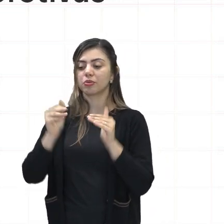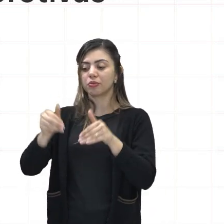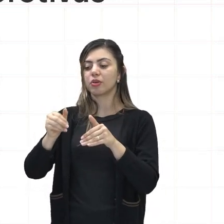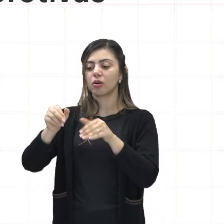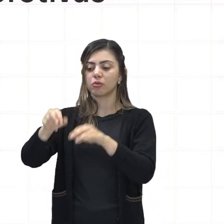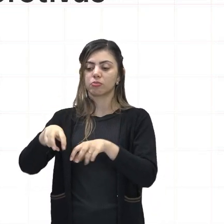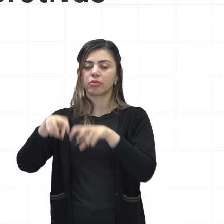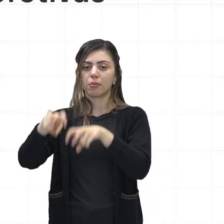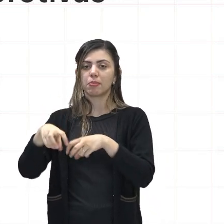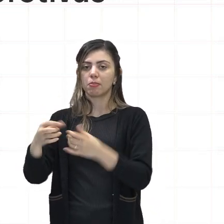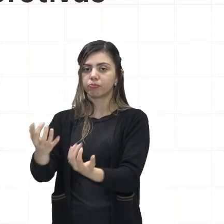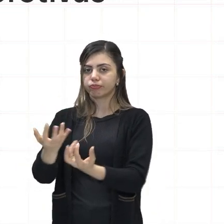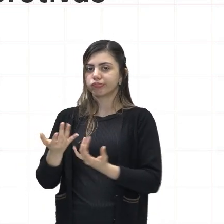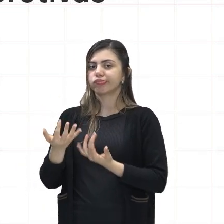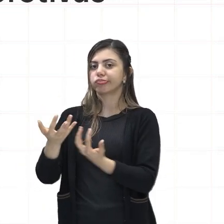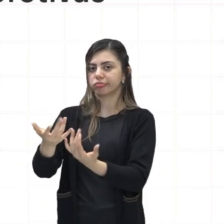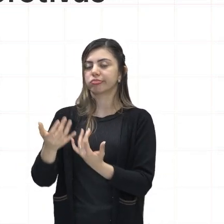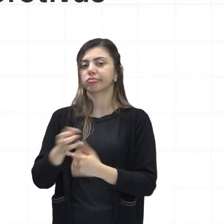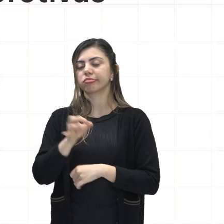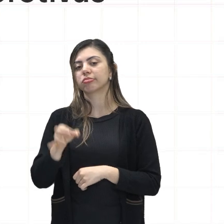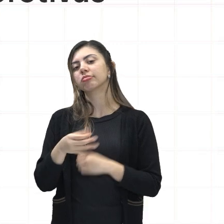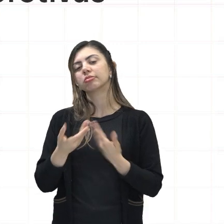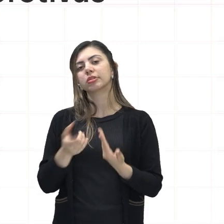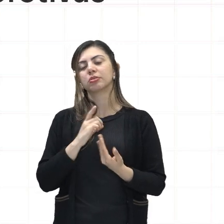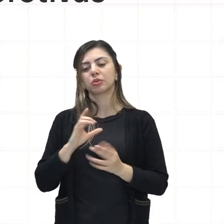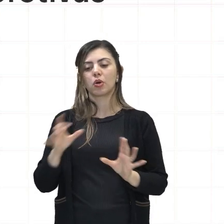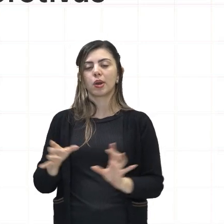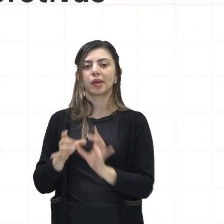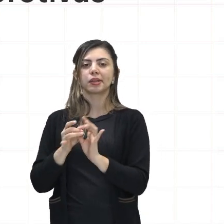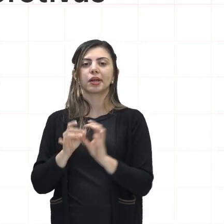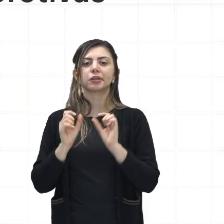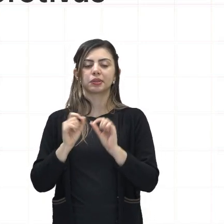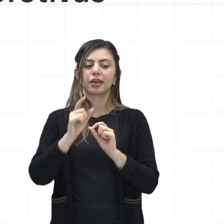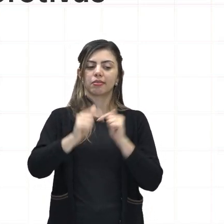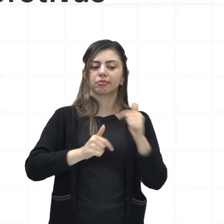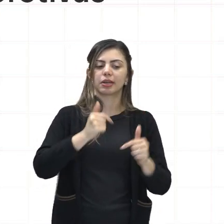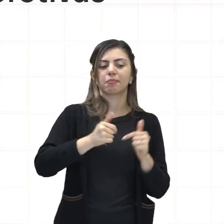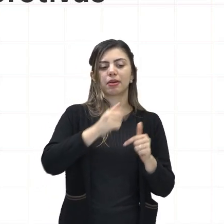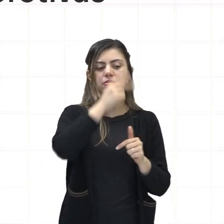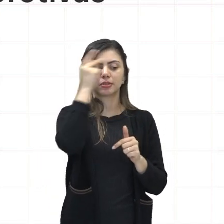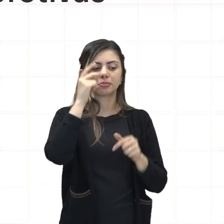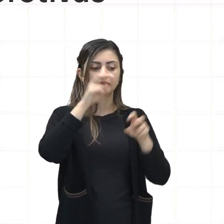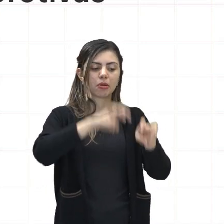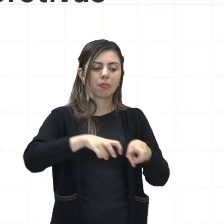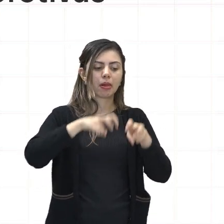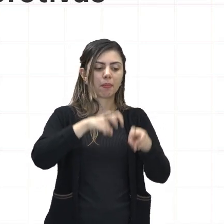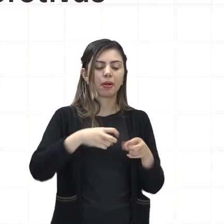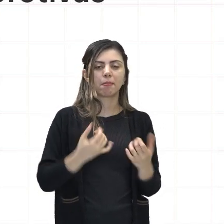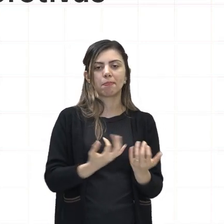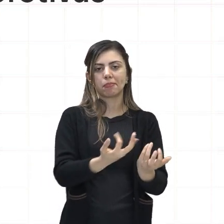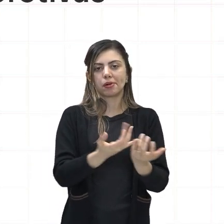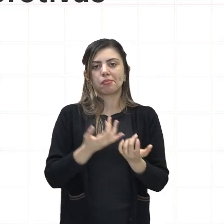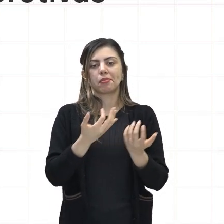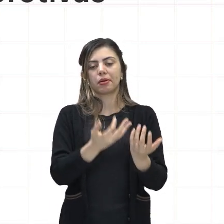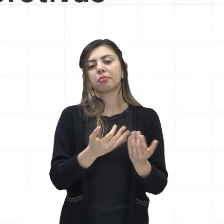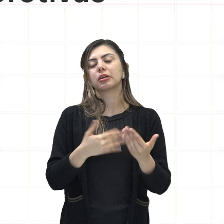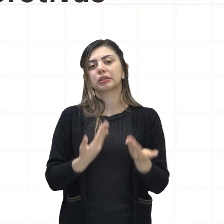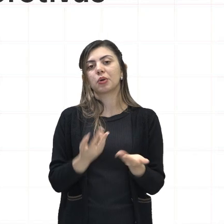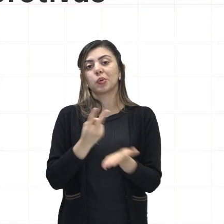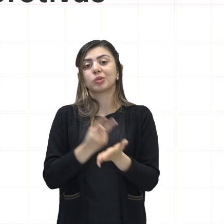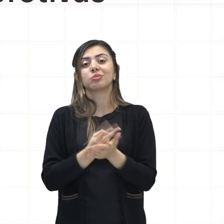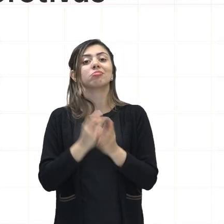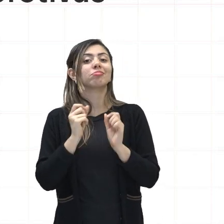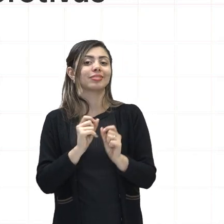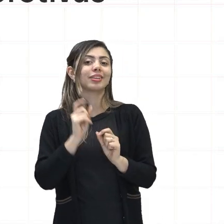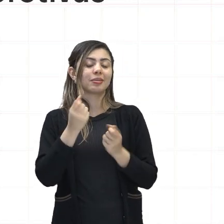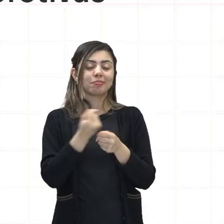nosso texto diz, ou seja, de uma elite ligada ao trabalho na terra e que ainda se mantinha a escravidão,